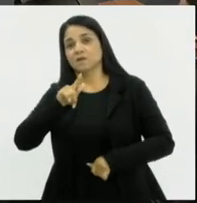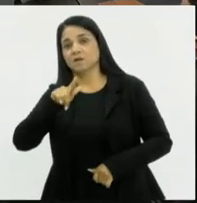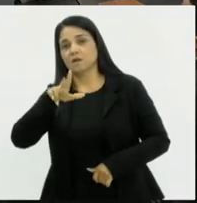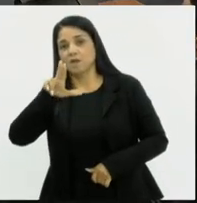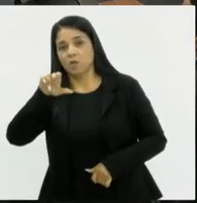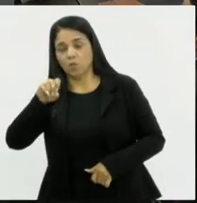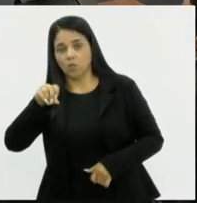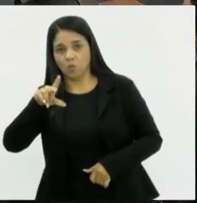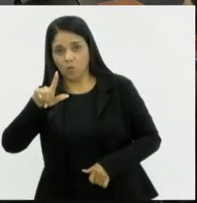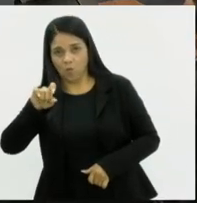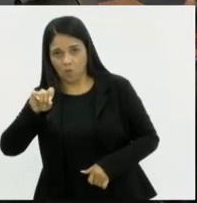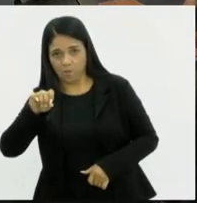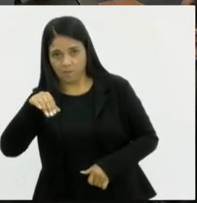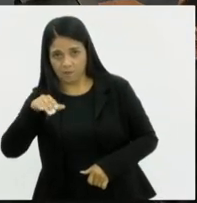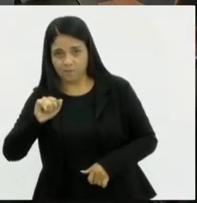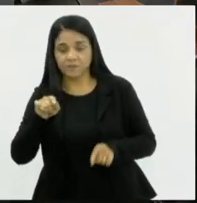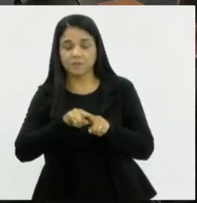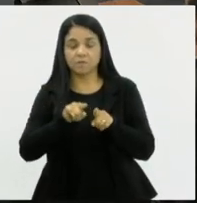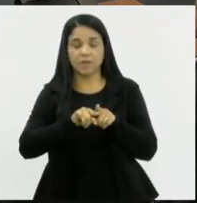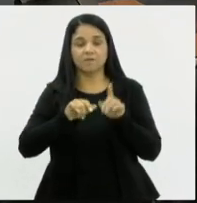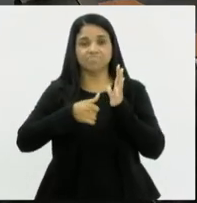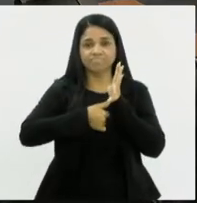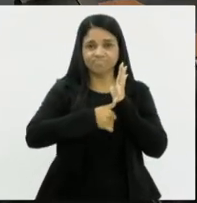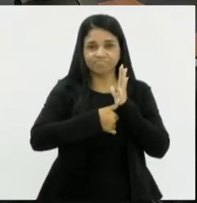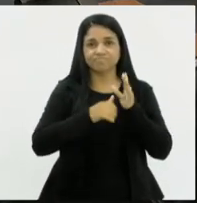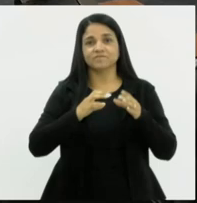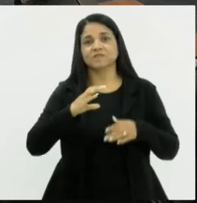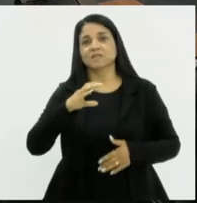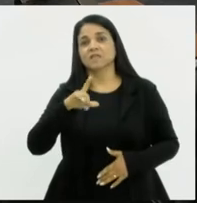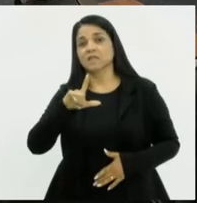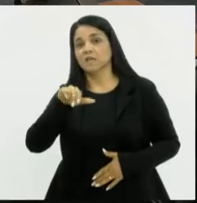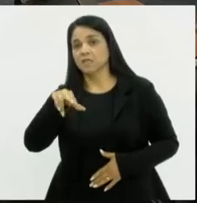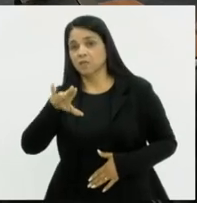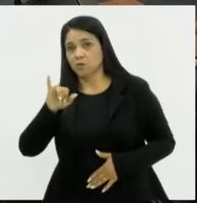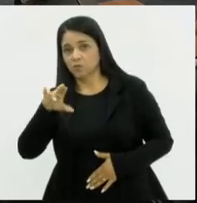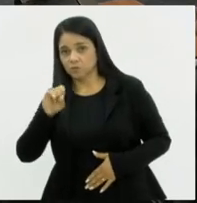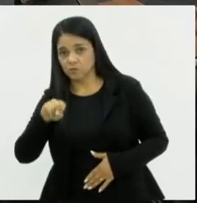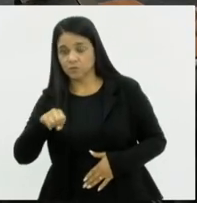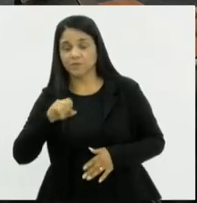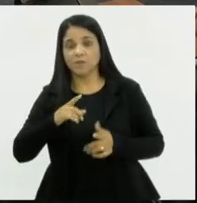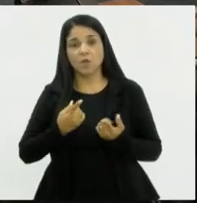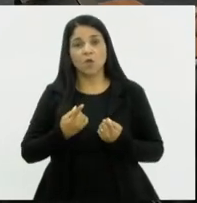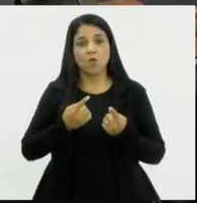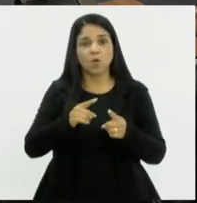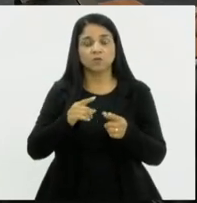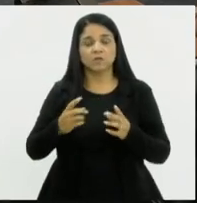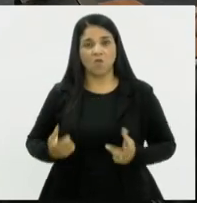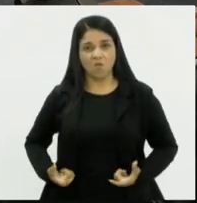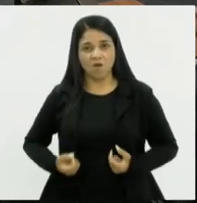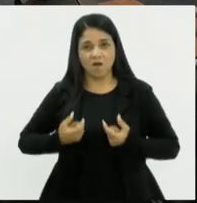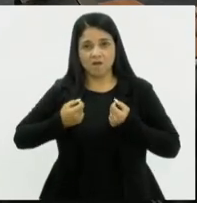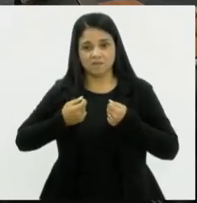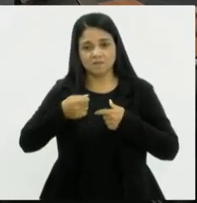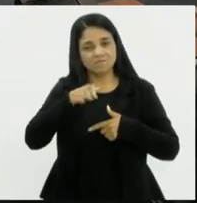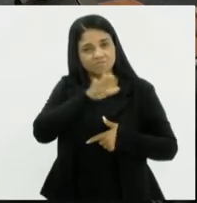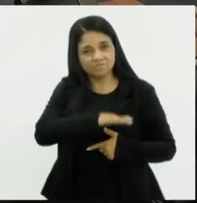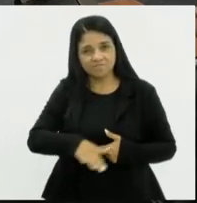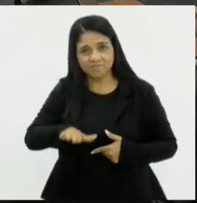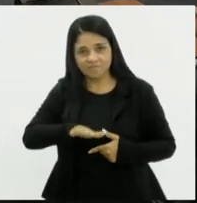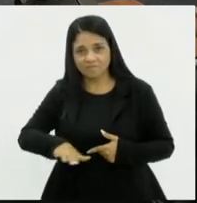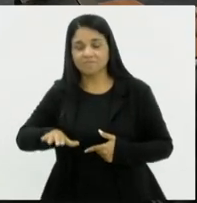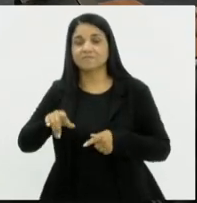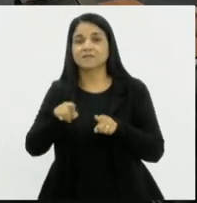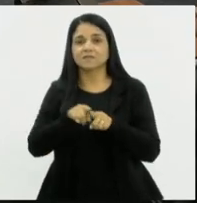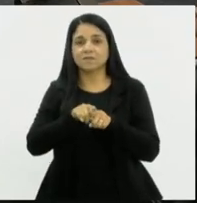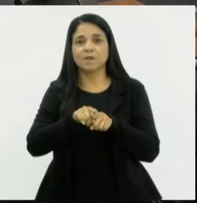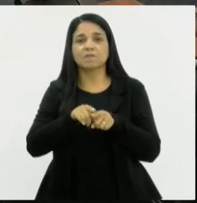Lions Clubs, Prevenção e Combate ao Câncer Pediátrico e presidente de atividades culturais